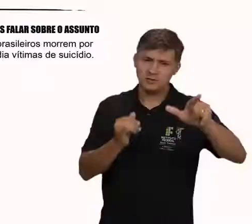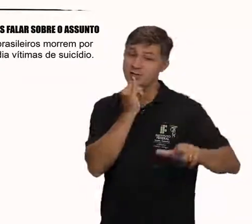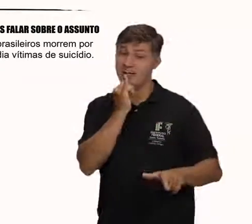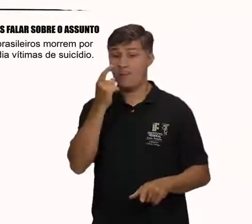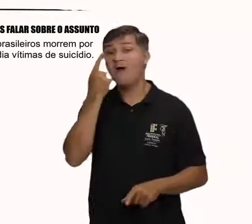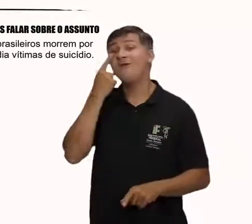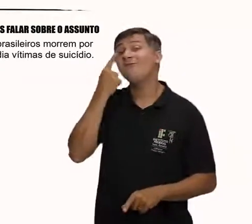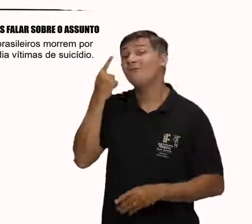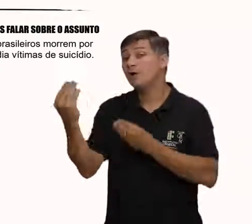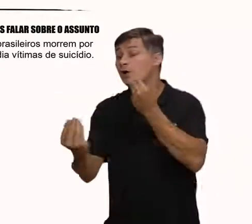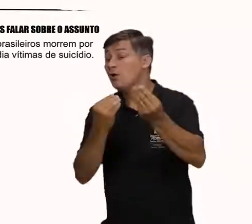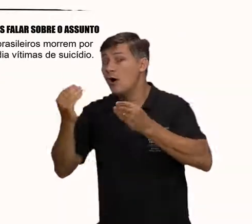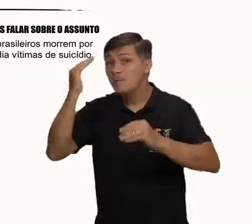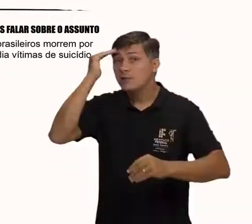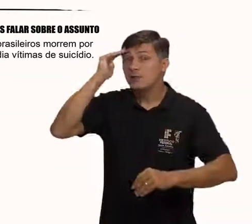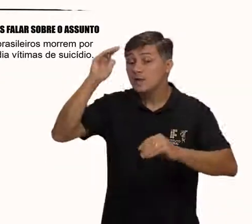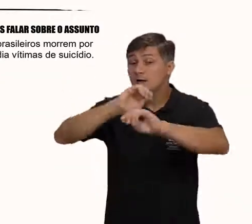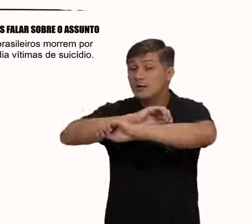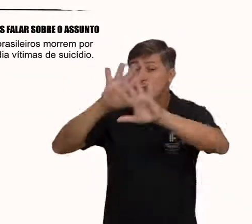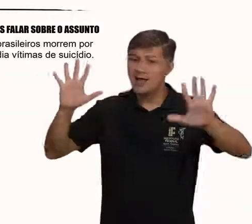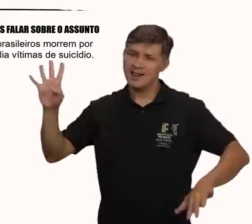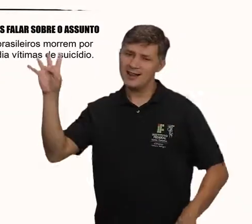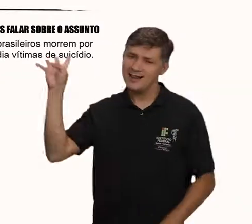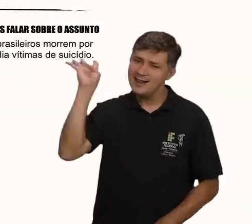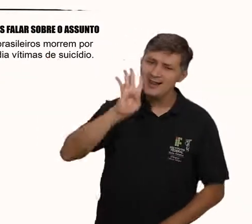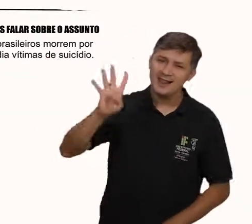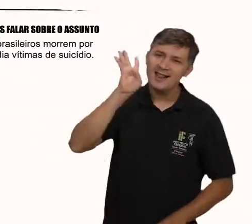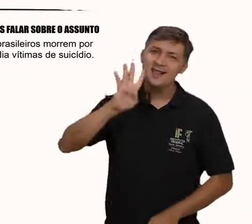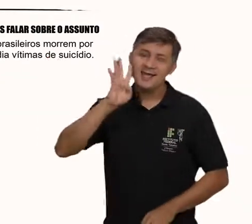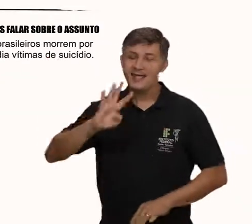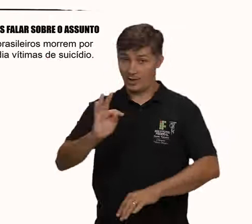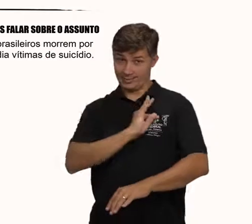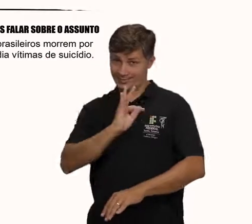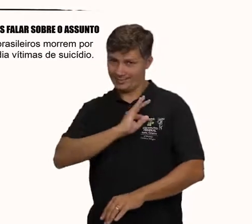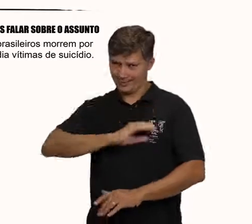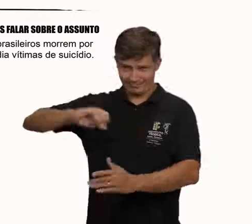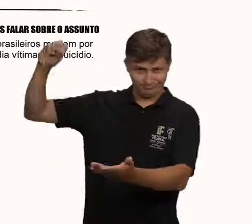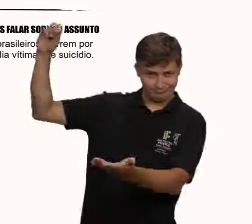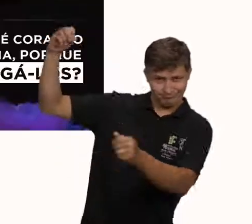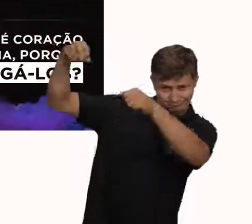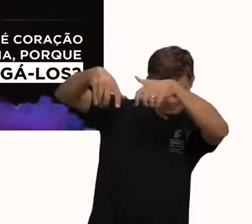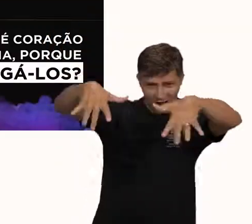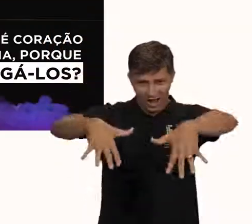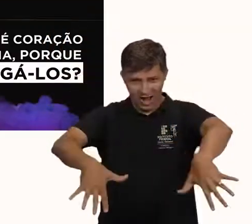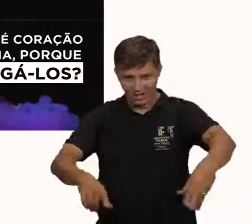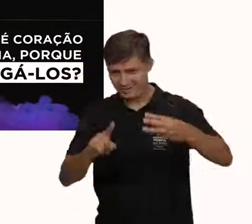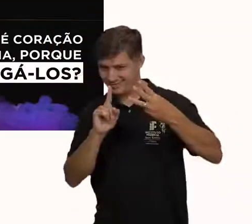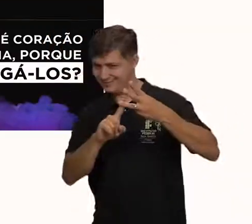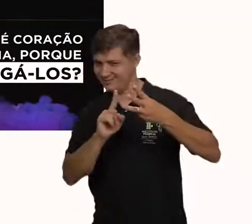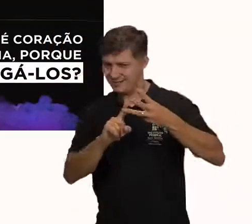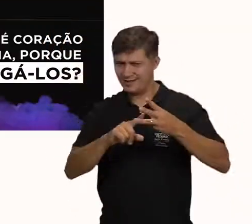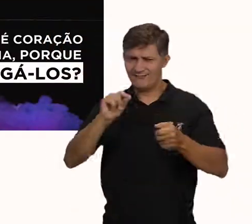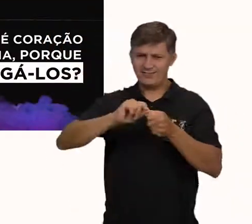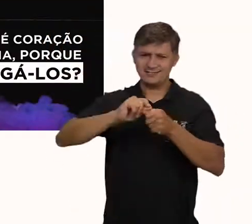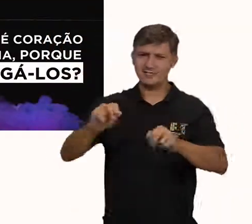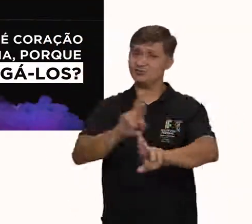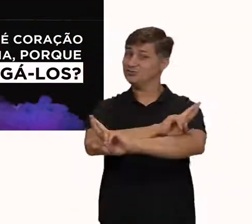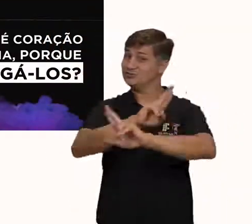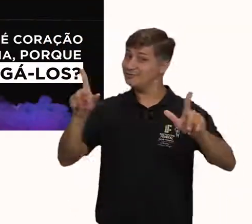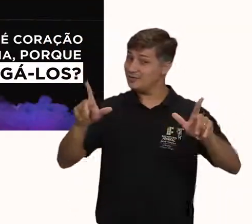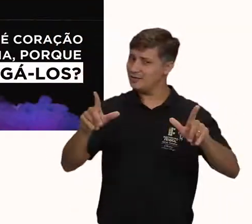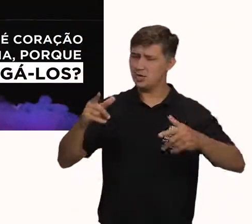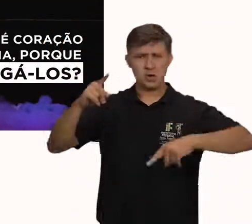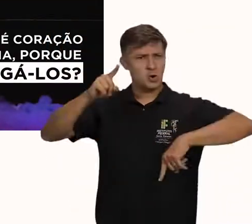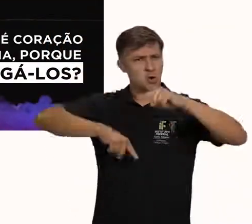outros exemplos, para vocês terem uma noção de como fica bacana essa técnica de splash, para você que quer fazer algo diferente aí